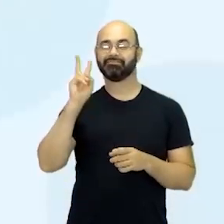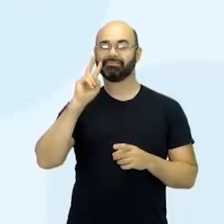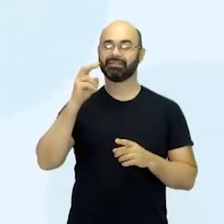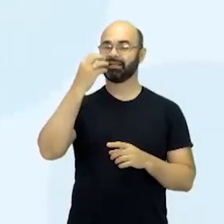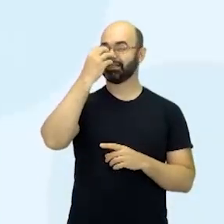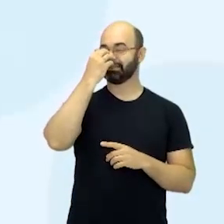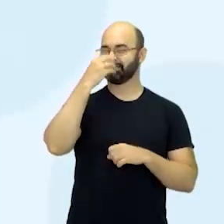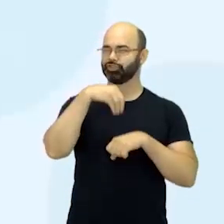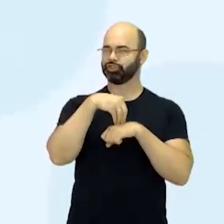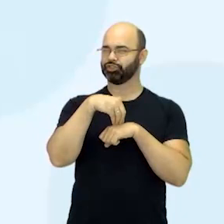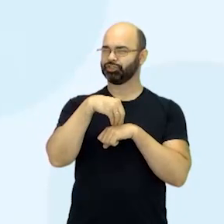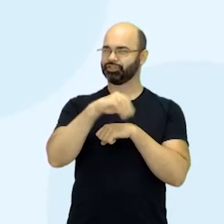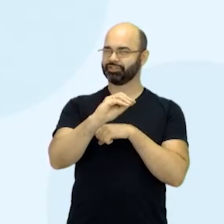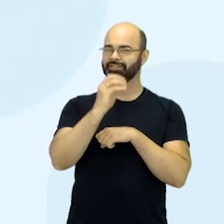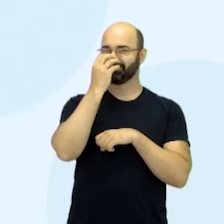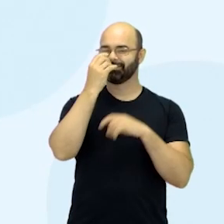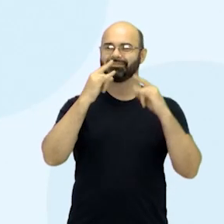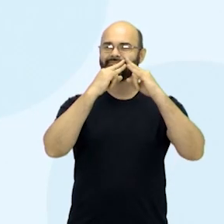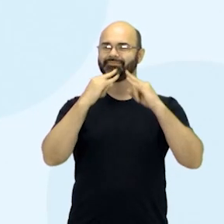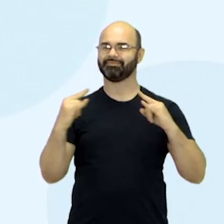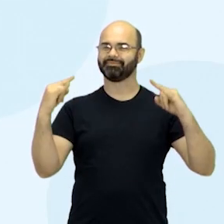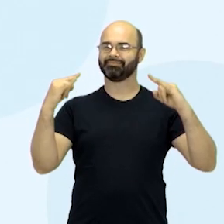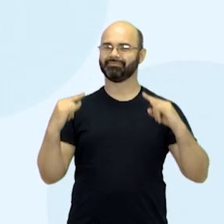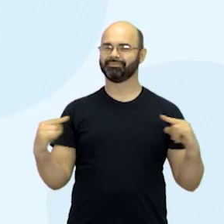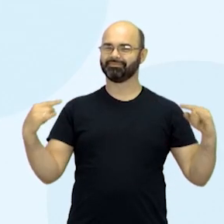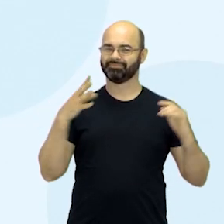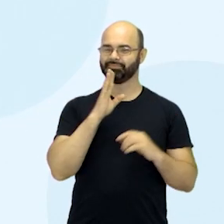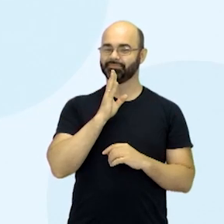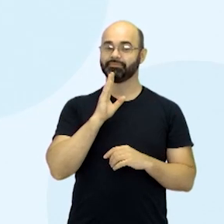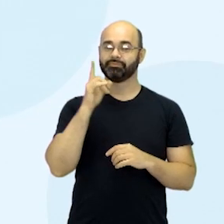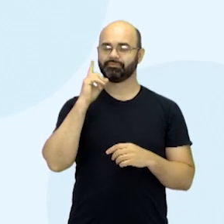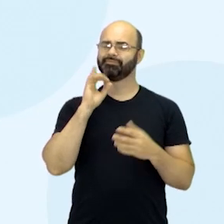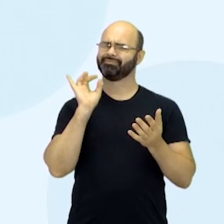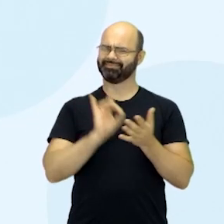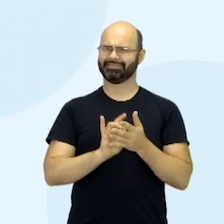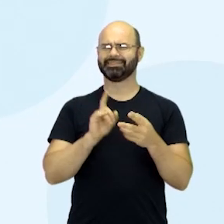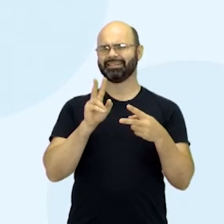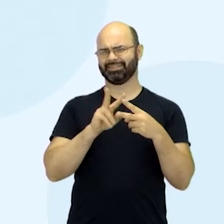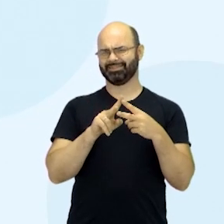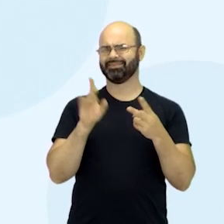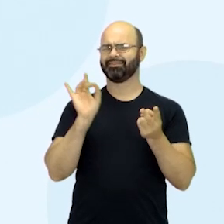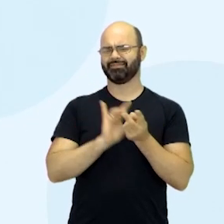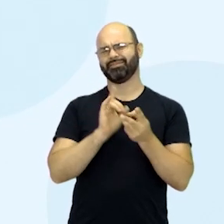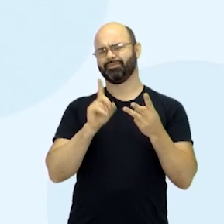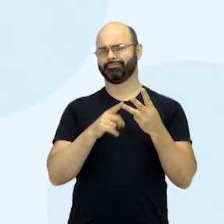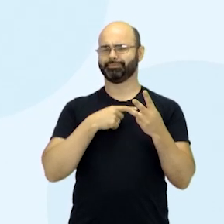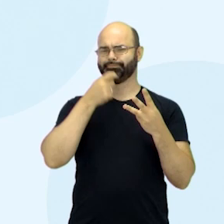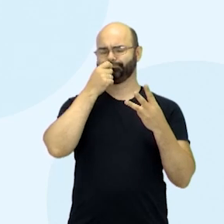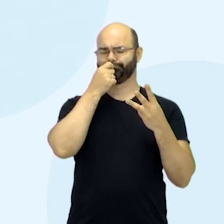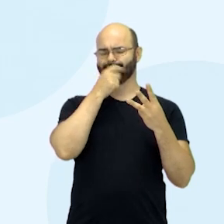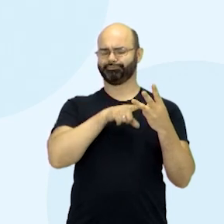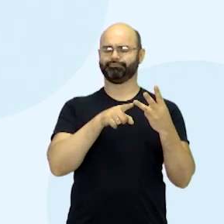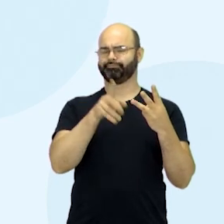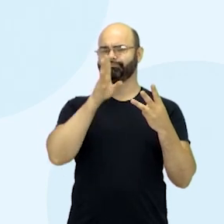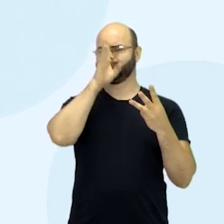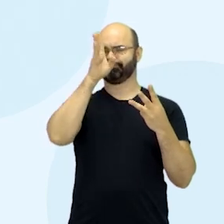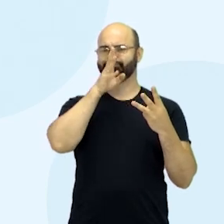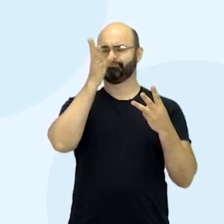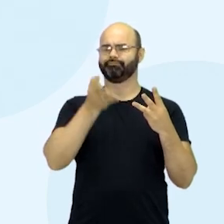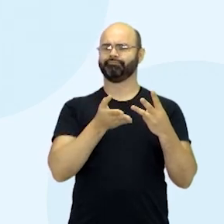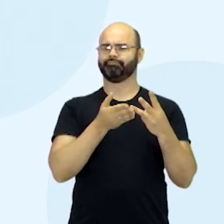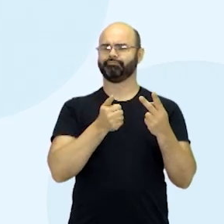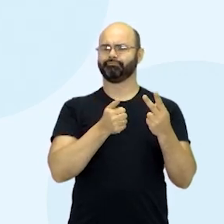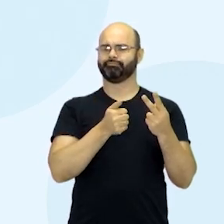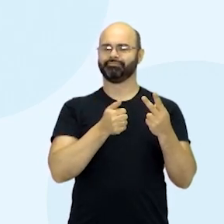Pra dar aquela enganada, né? Você percebeu que a gente só tem 2 alternativas, na verdade, aí, né? Porque uma vai pro absurdo, né? Então, olha